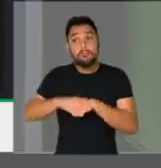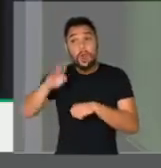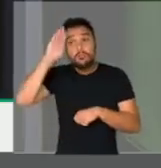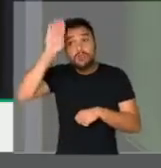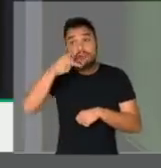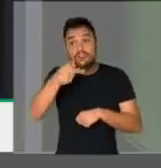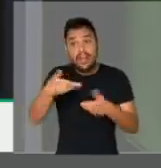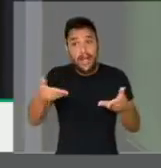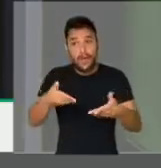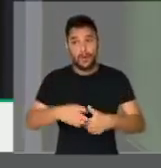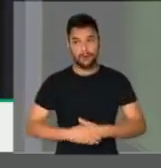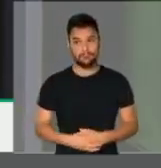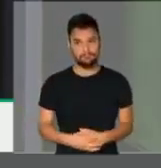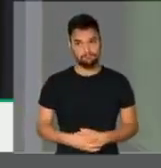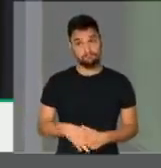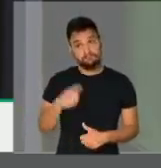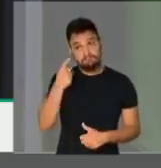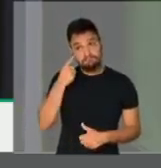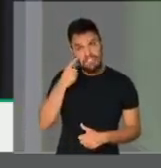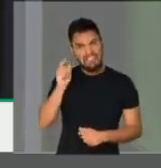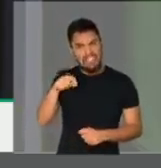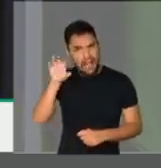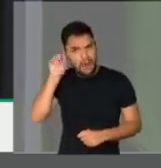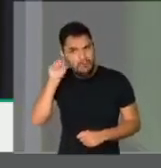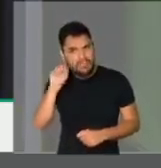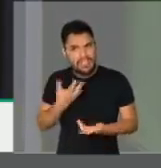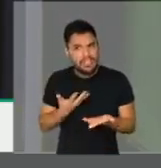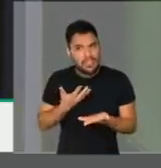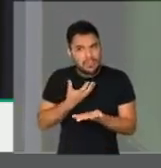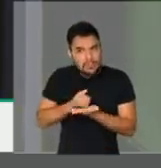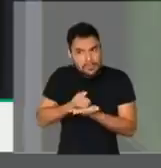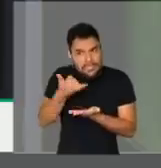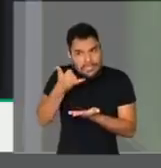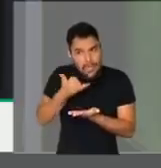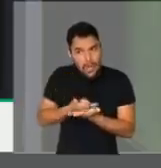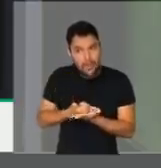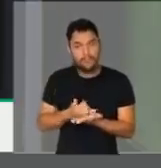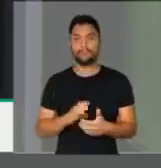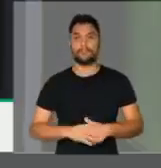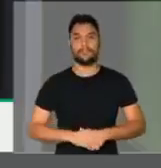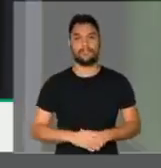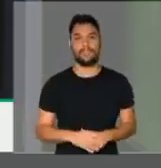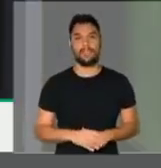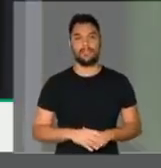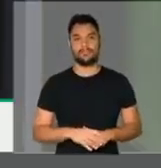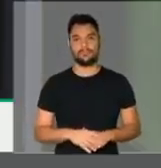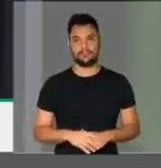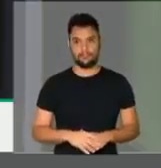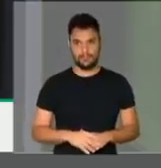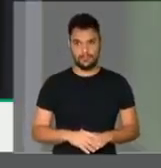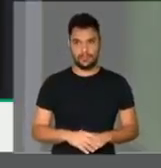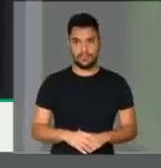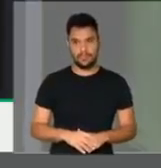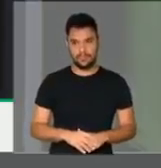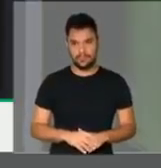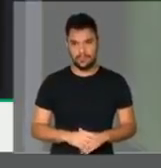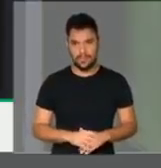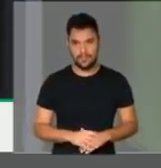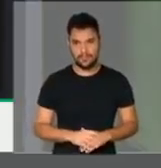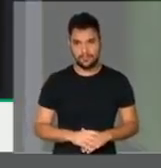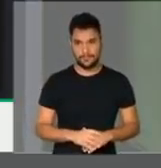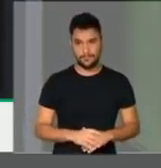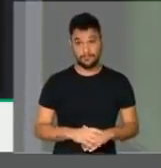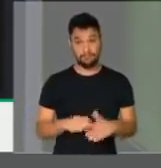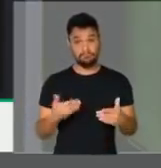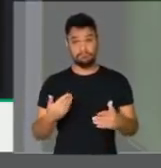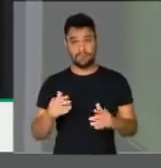Bolsonaro? Vamos ver se dá para ouvir o áudio dele aqui, ó. A suavização do texto, mesmo assim. Eu tive no Piauí.